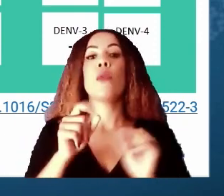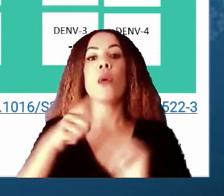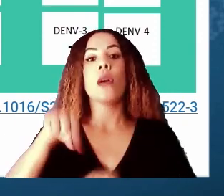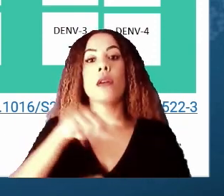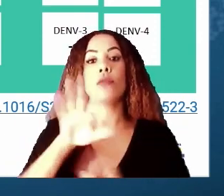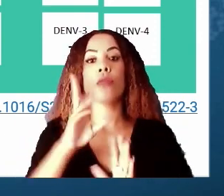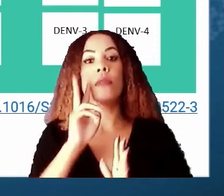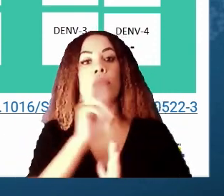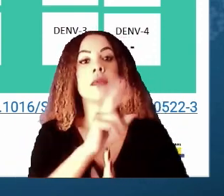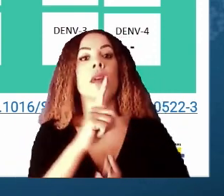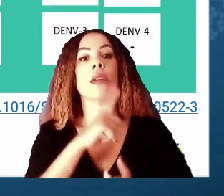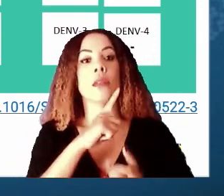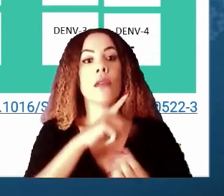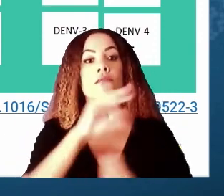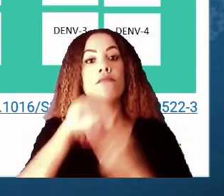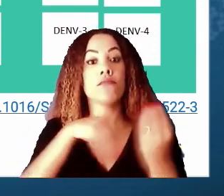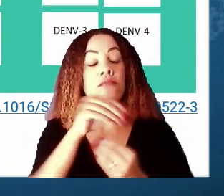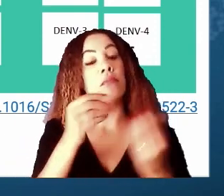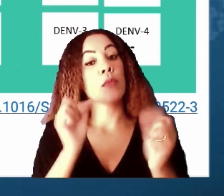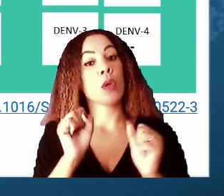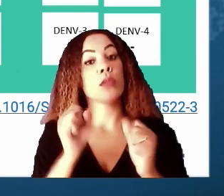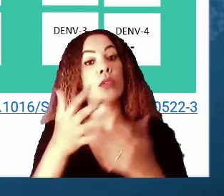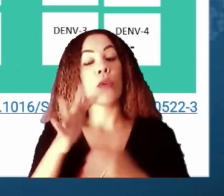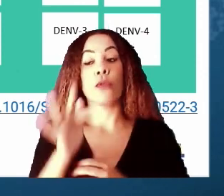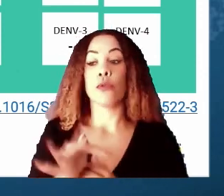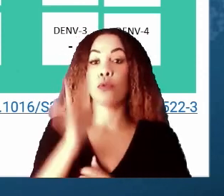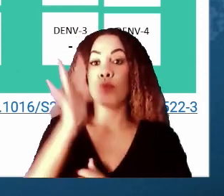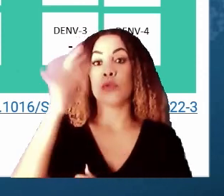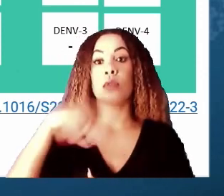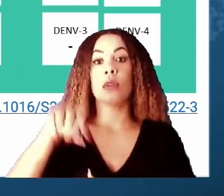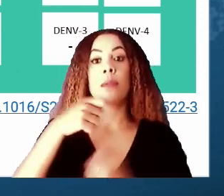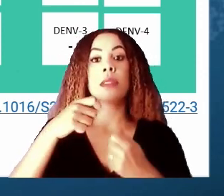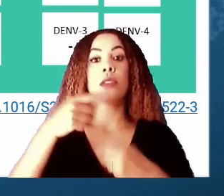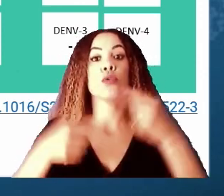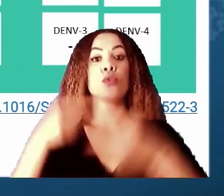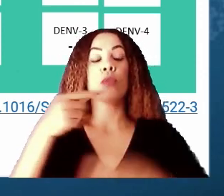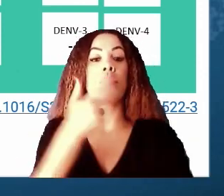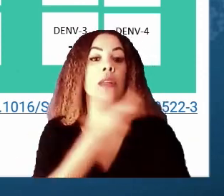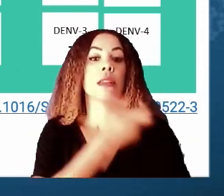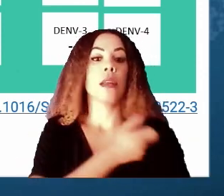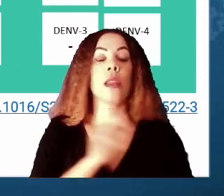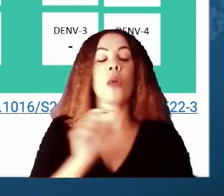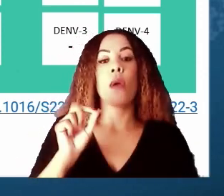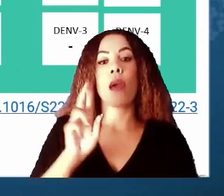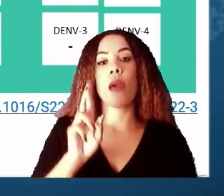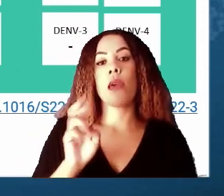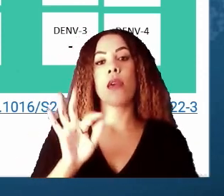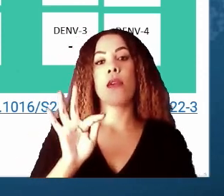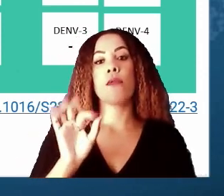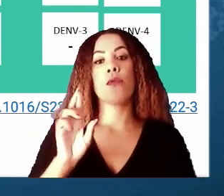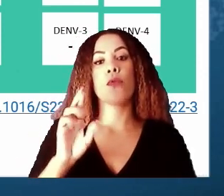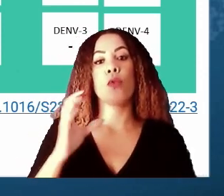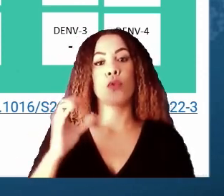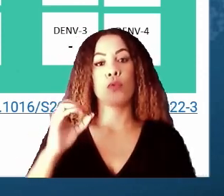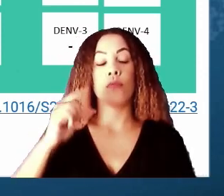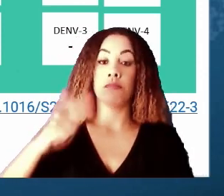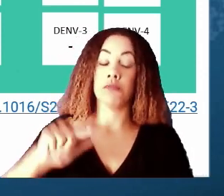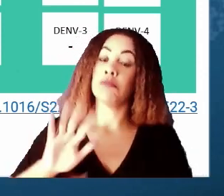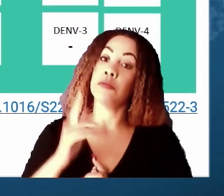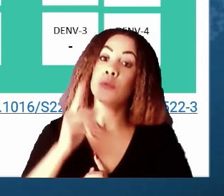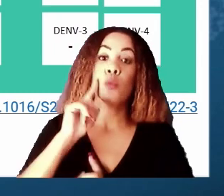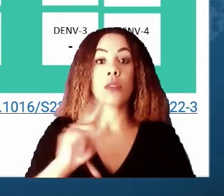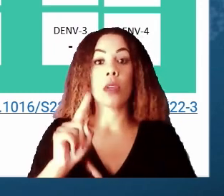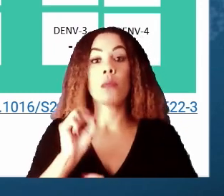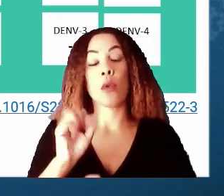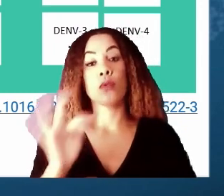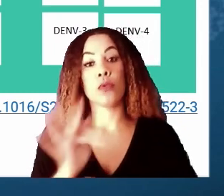envolvido, talvez no futuro a gente tenha que discutir reforço, não sei, é um cenário para se pensar e se discutir no futuro. Há uma